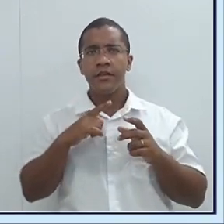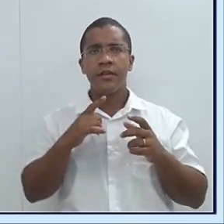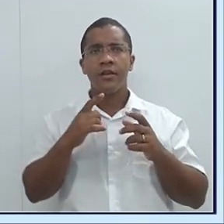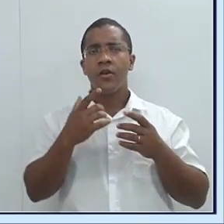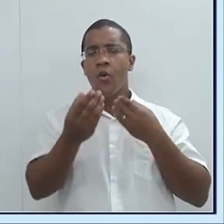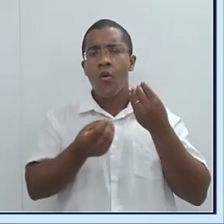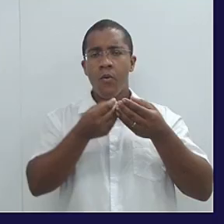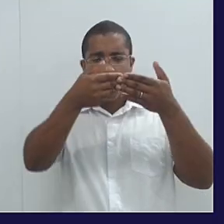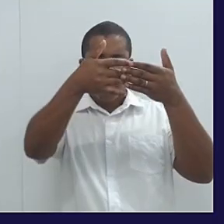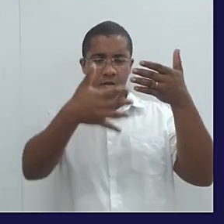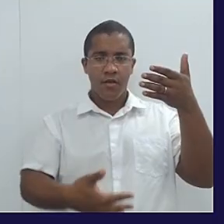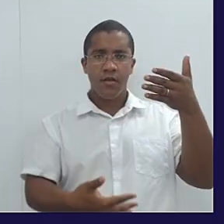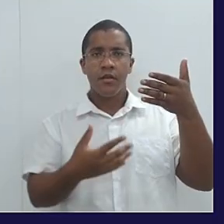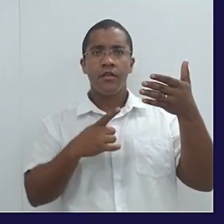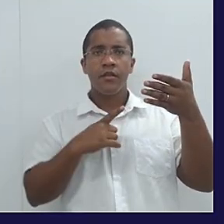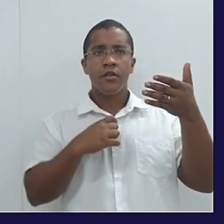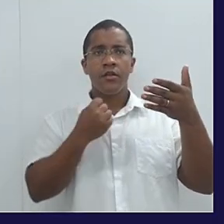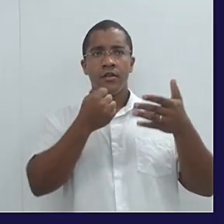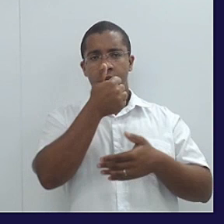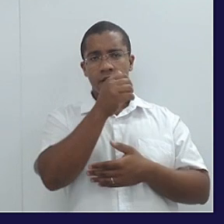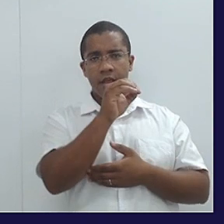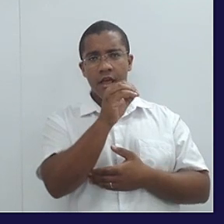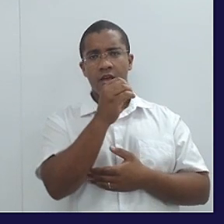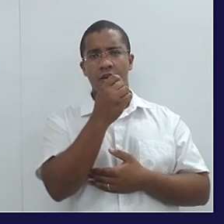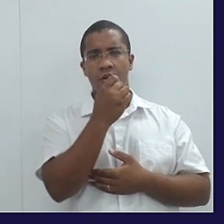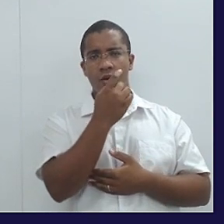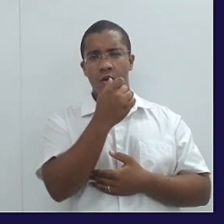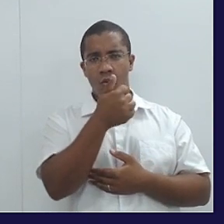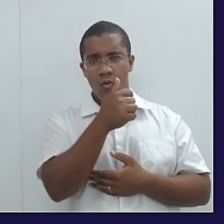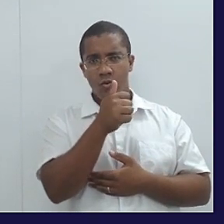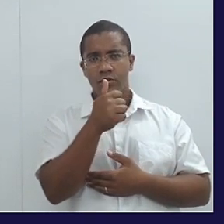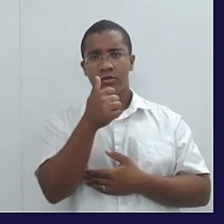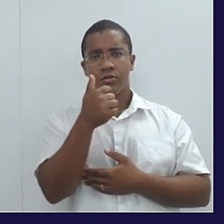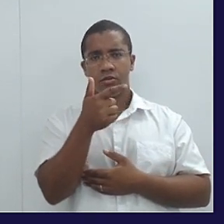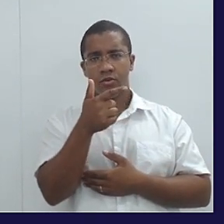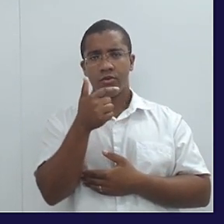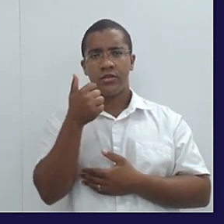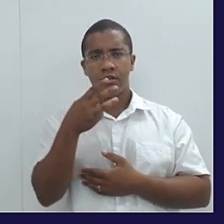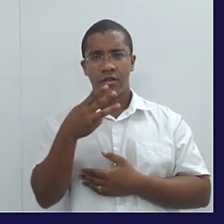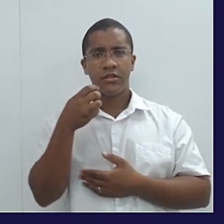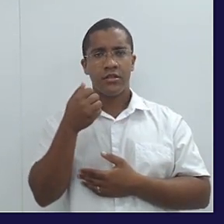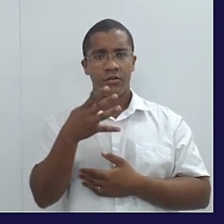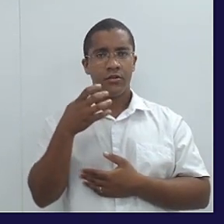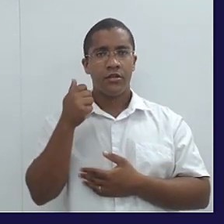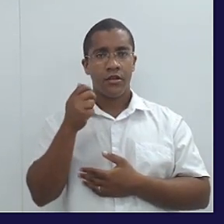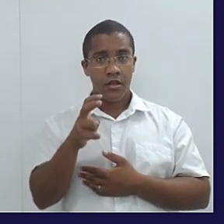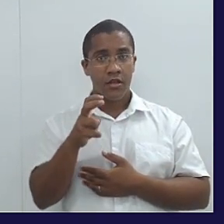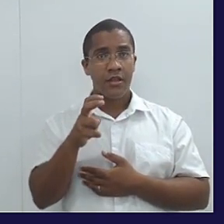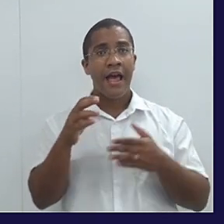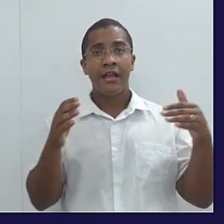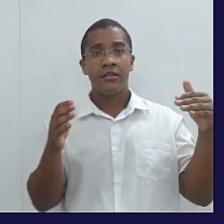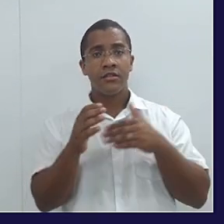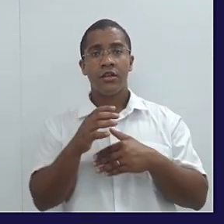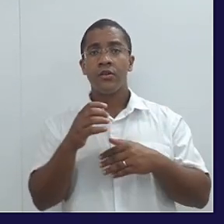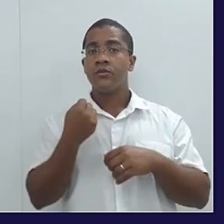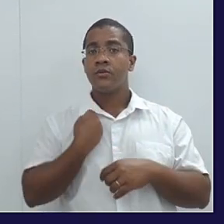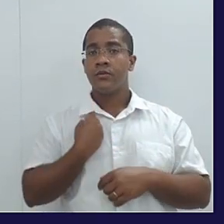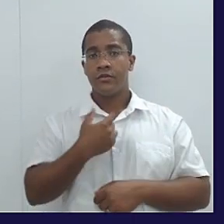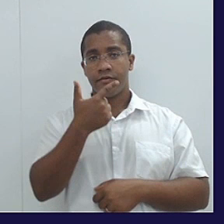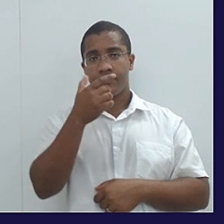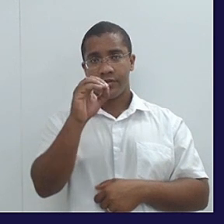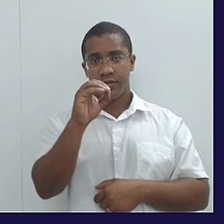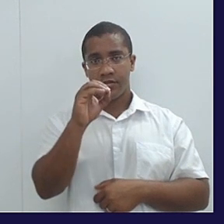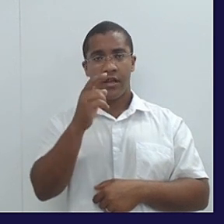a nossa conta de energia, onde eu tenho o número 10, o 11, o 12, o 13, o 14, o 15, que vai até o